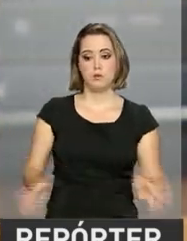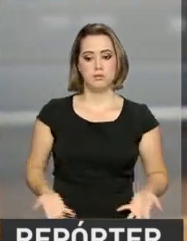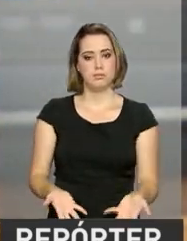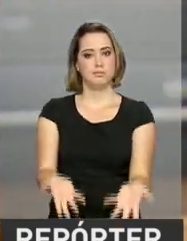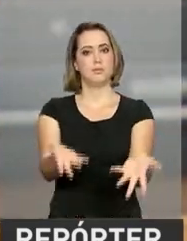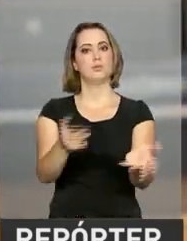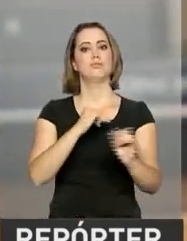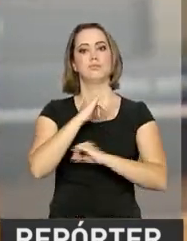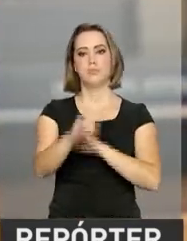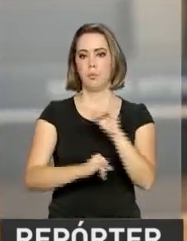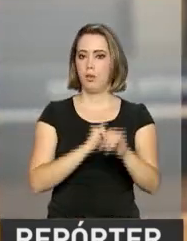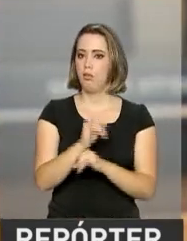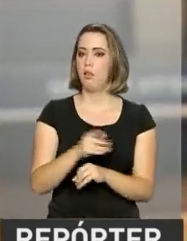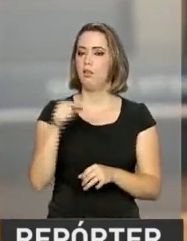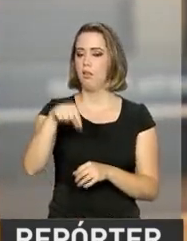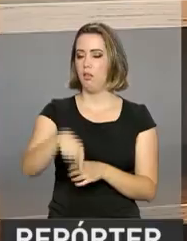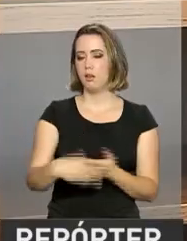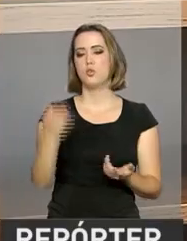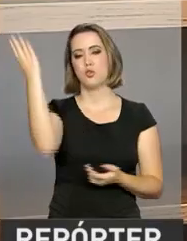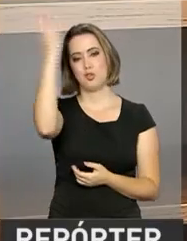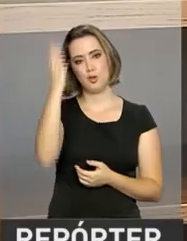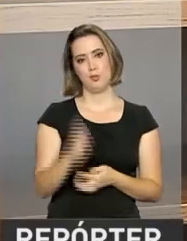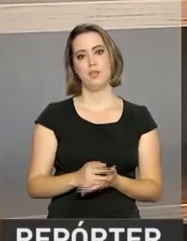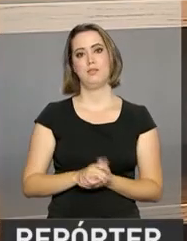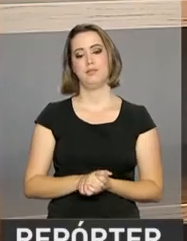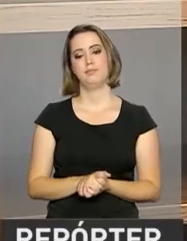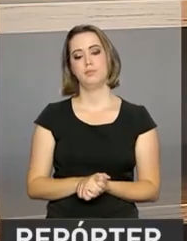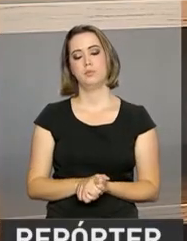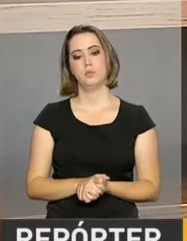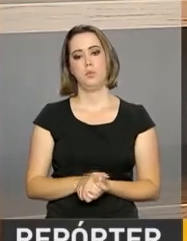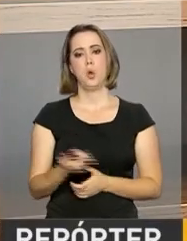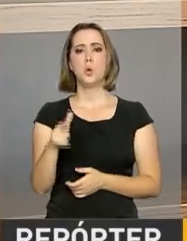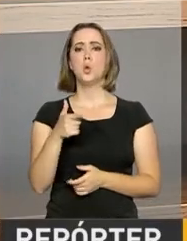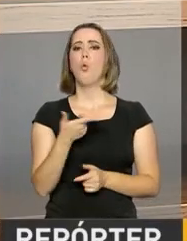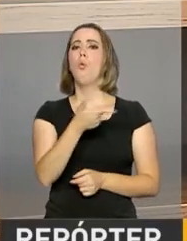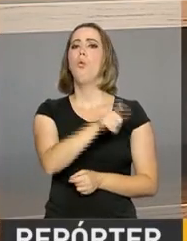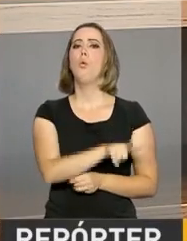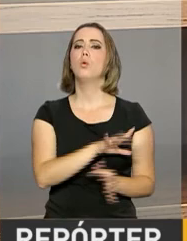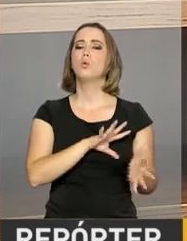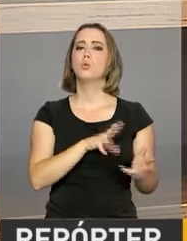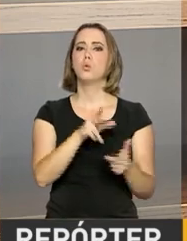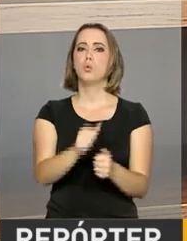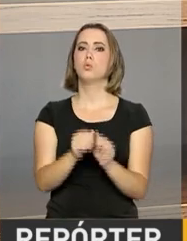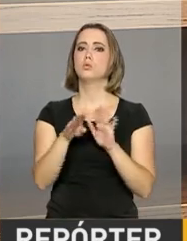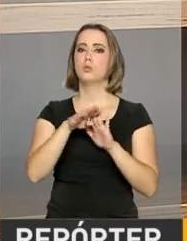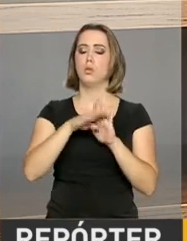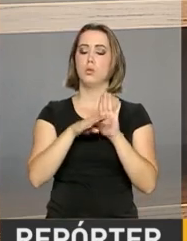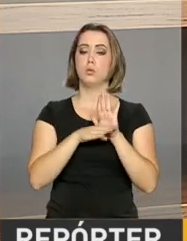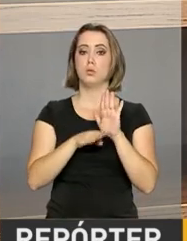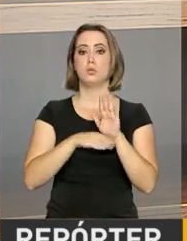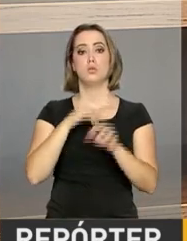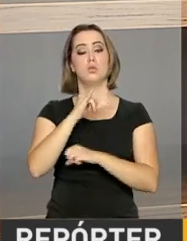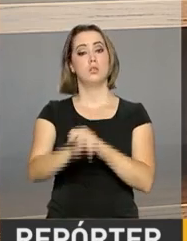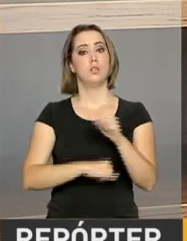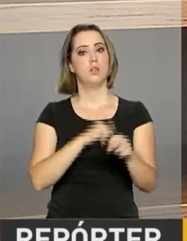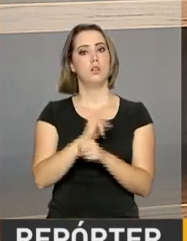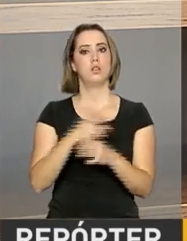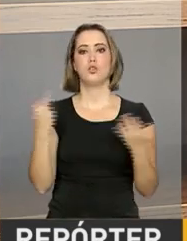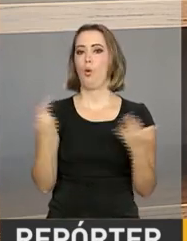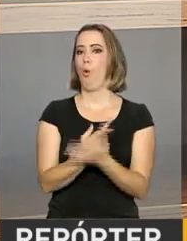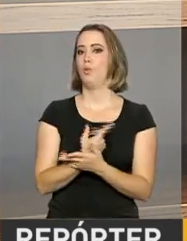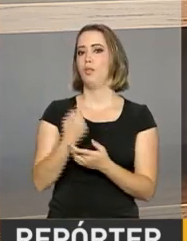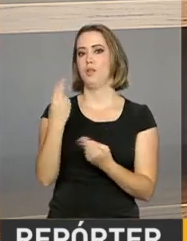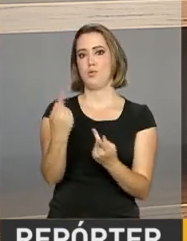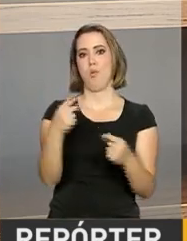a internet das coisas no país nenhum lugar do mundo a construção de um plano nacional de internet das coisas tem sido feito como no